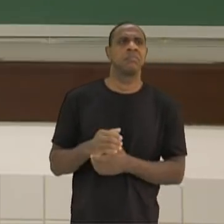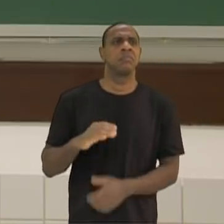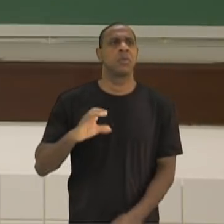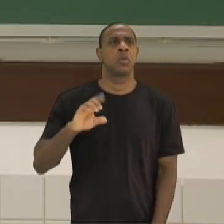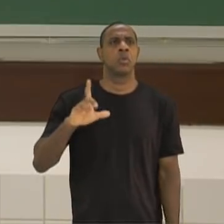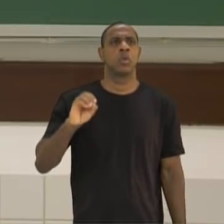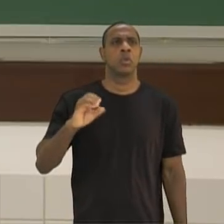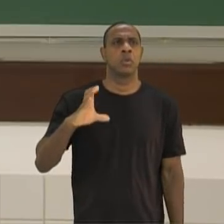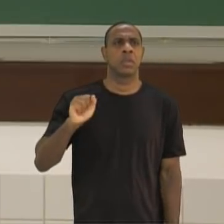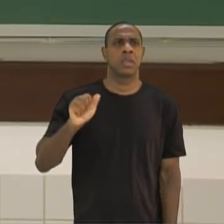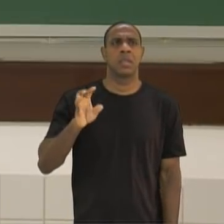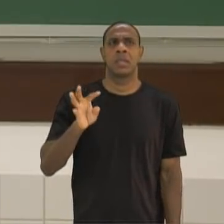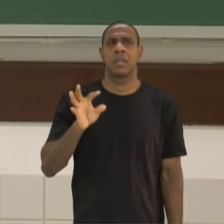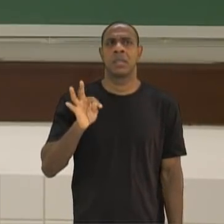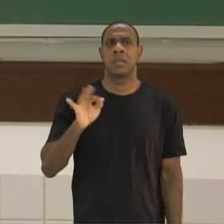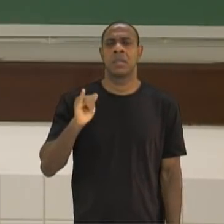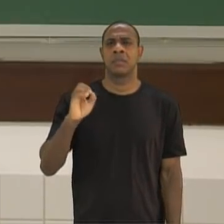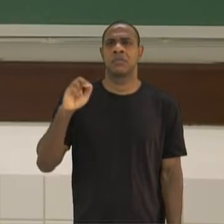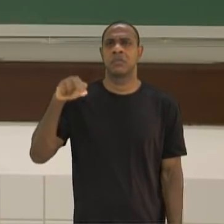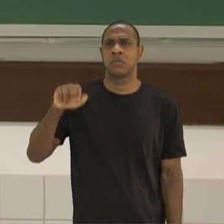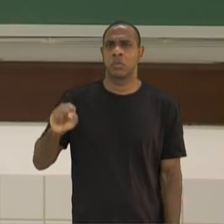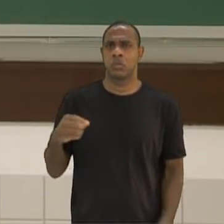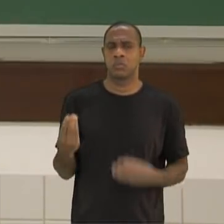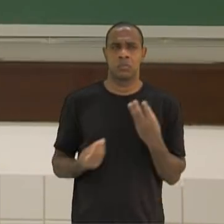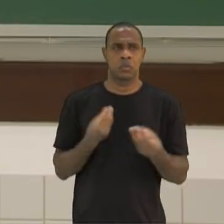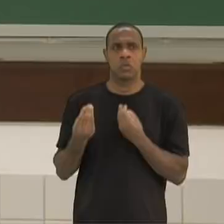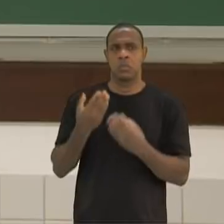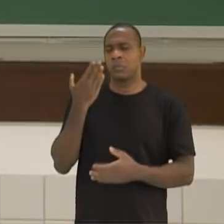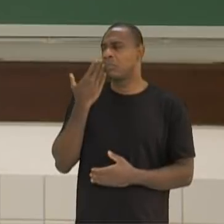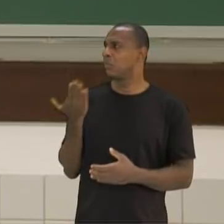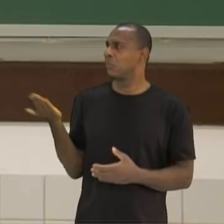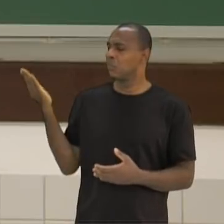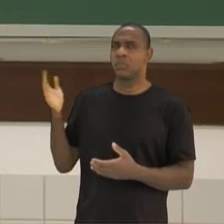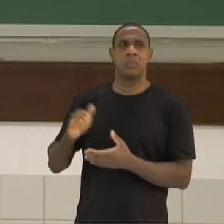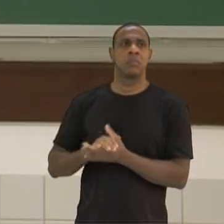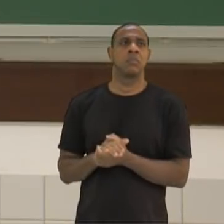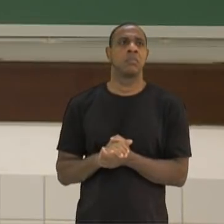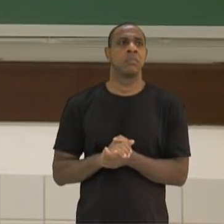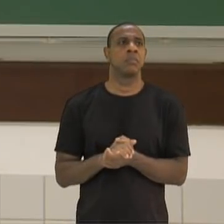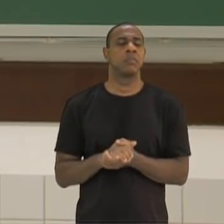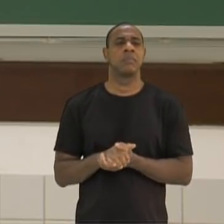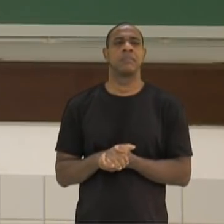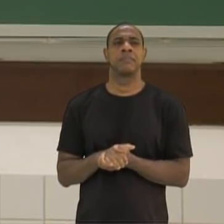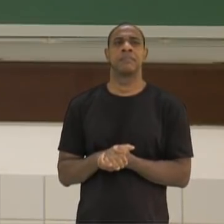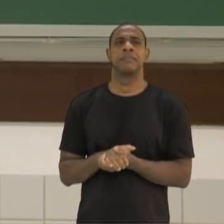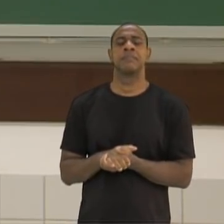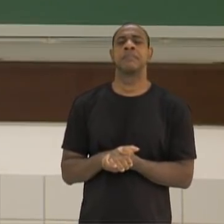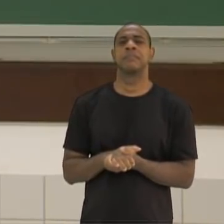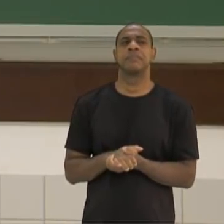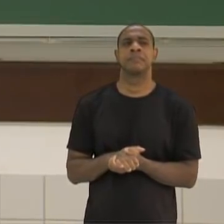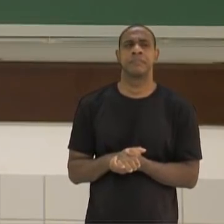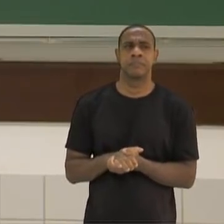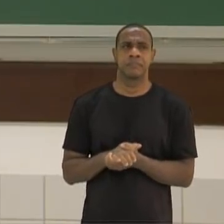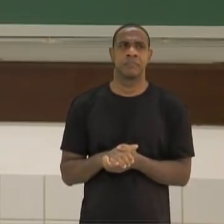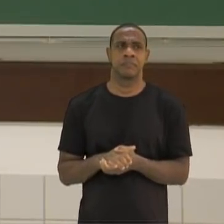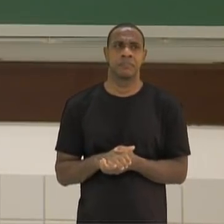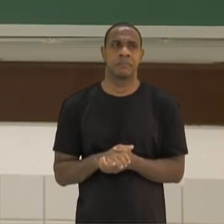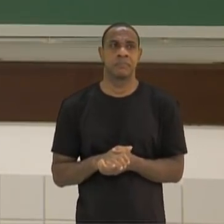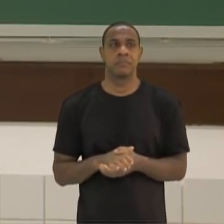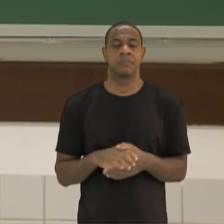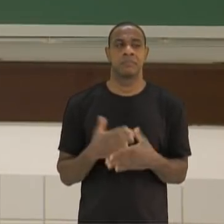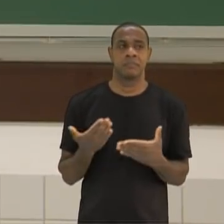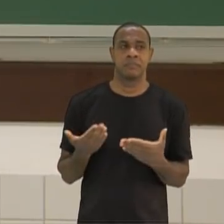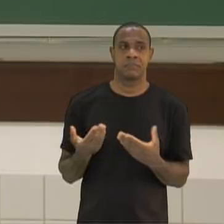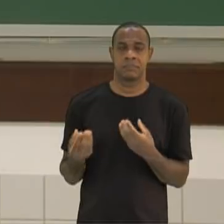sobre collocations? Várias collocations. Colocações, teacher, o que é isso? Olha que simples. As